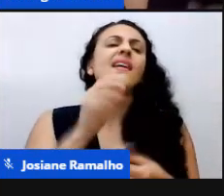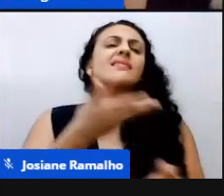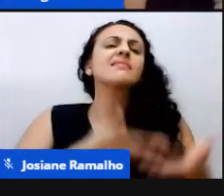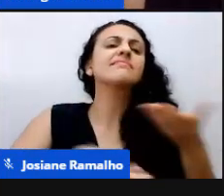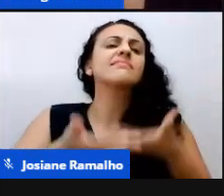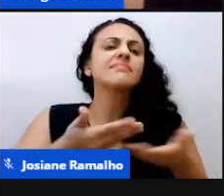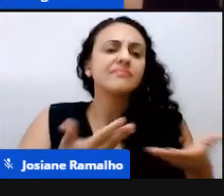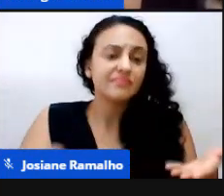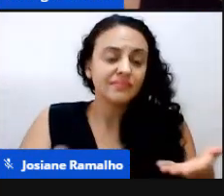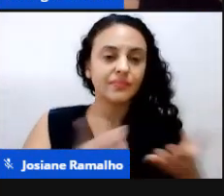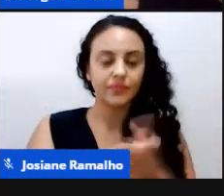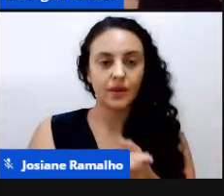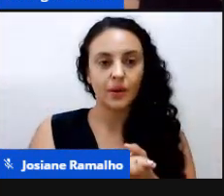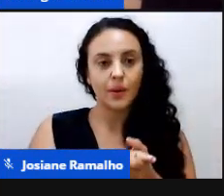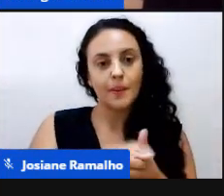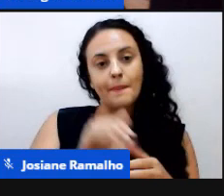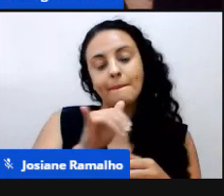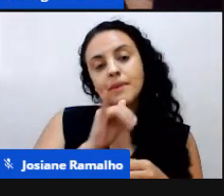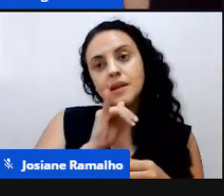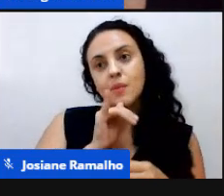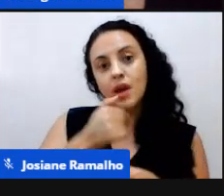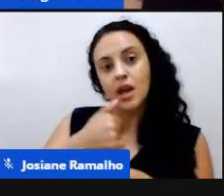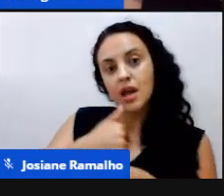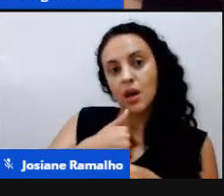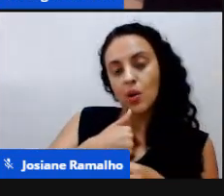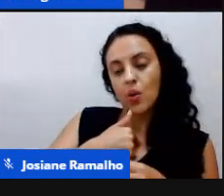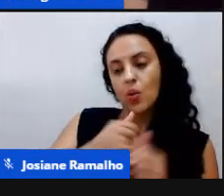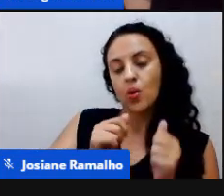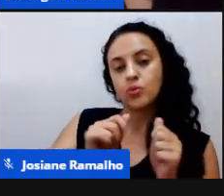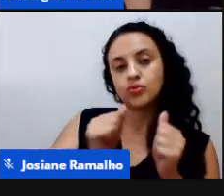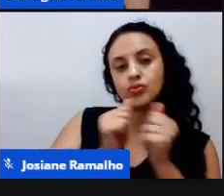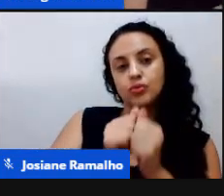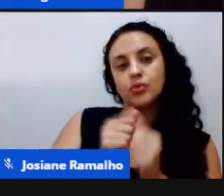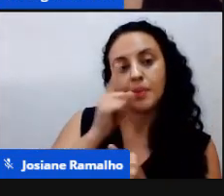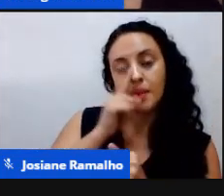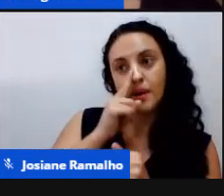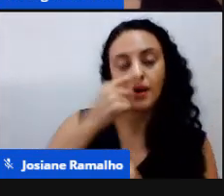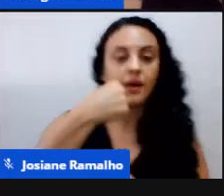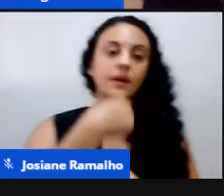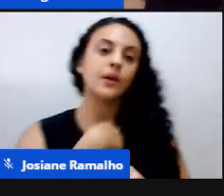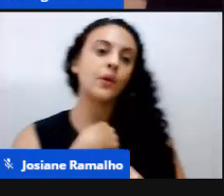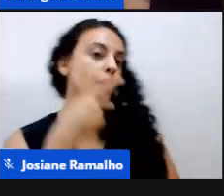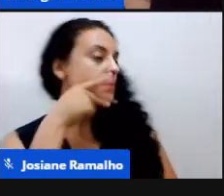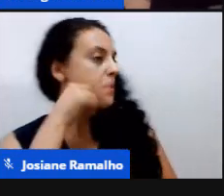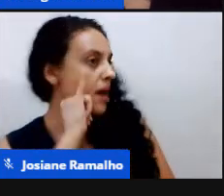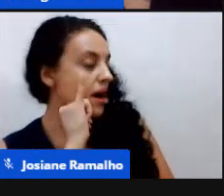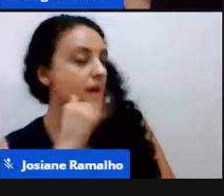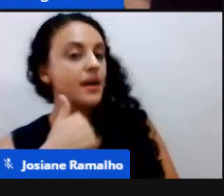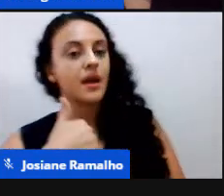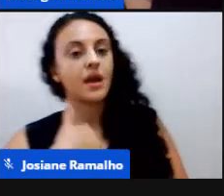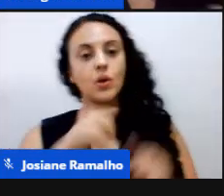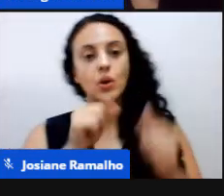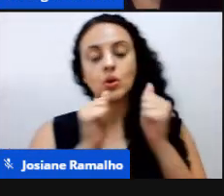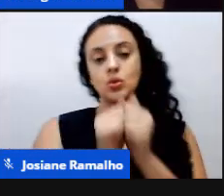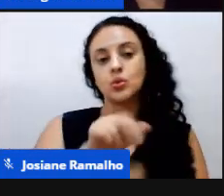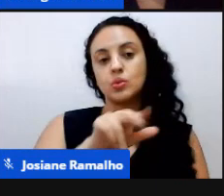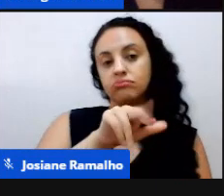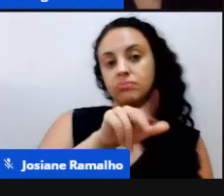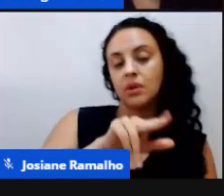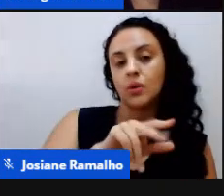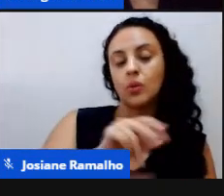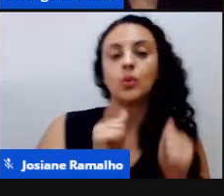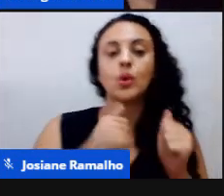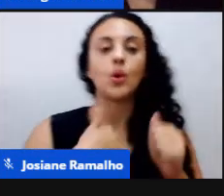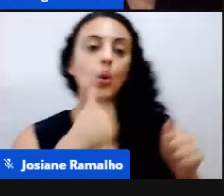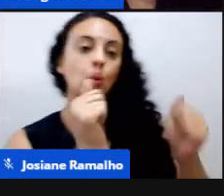É eu com meu pai, eu com a minha mãe, eu com meus irmãos, eu com a minha avó, com meus tios,